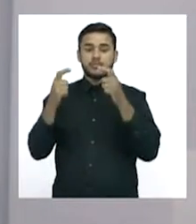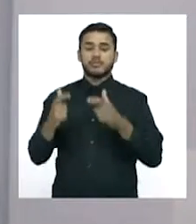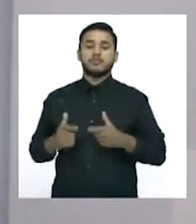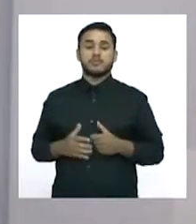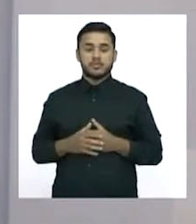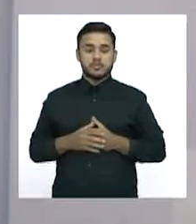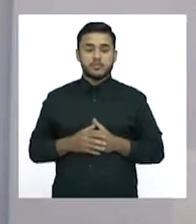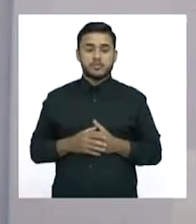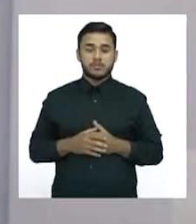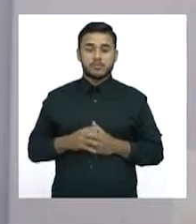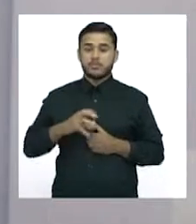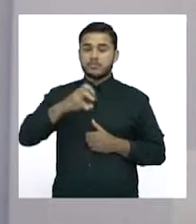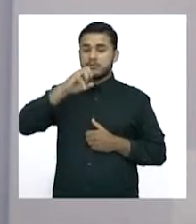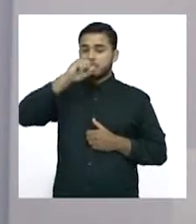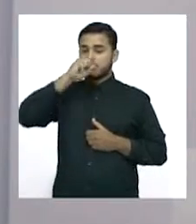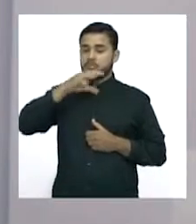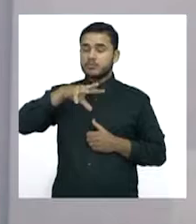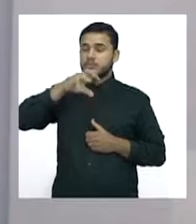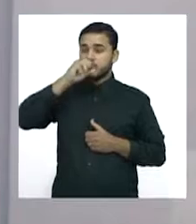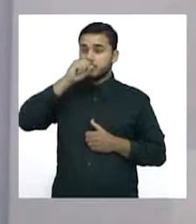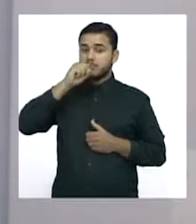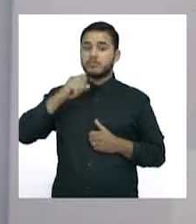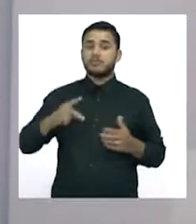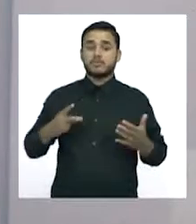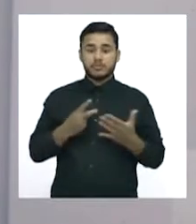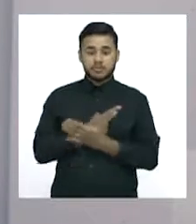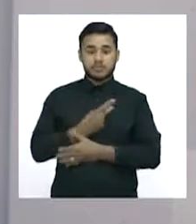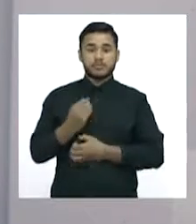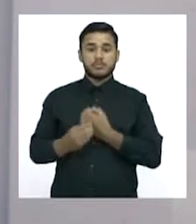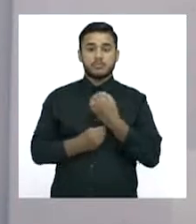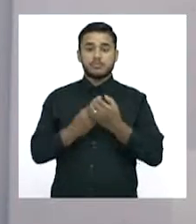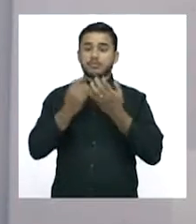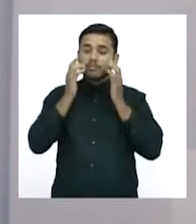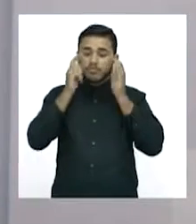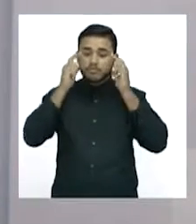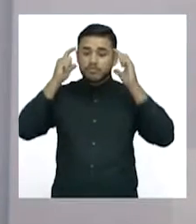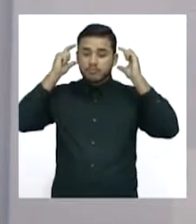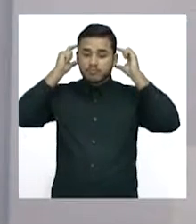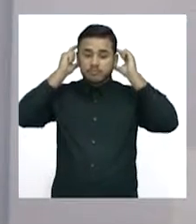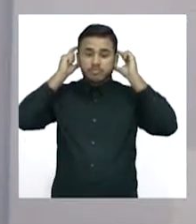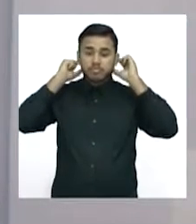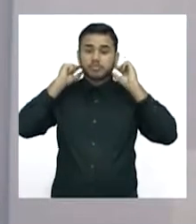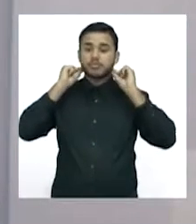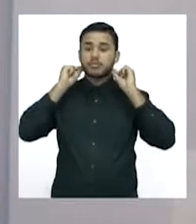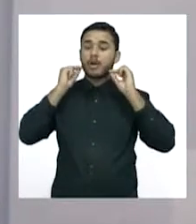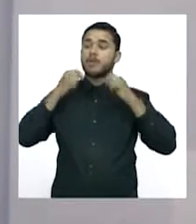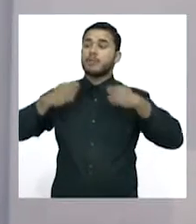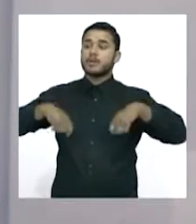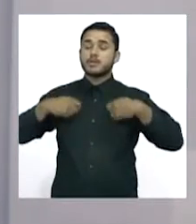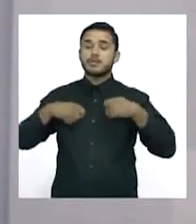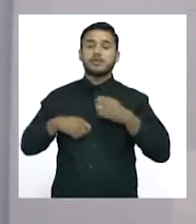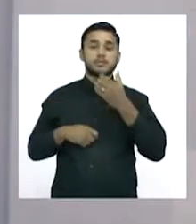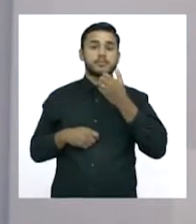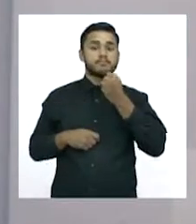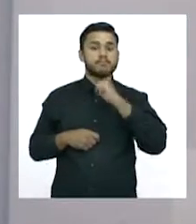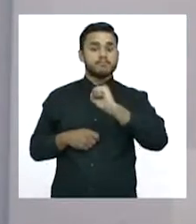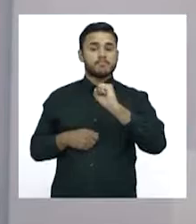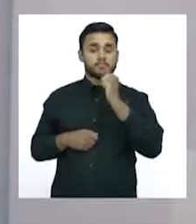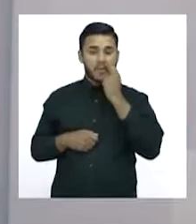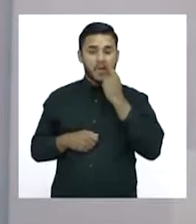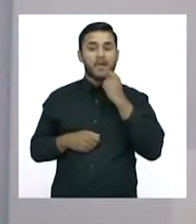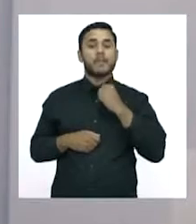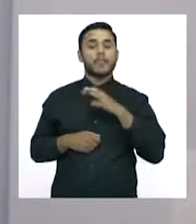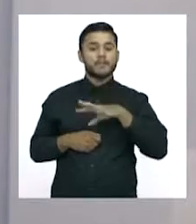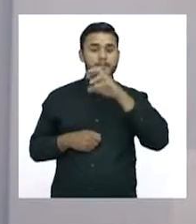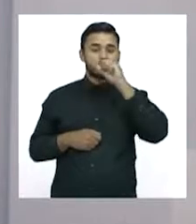é principalmente a aspiração desses... a máscara. Isso, dessas estruturas que podem causar essas doenças. Começa com um quadro